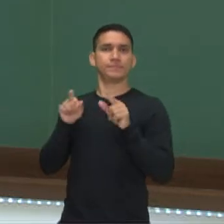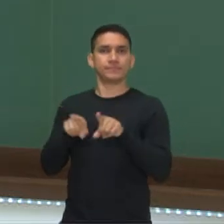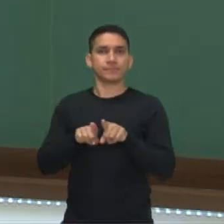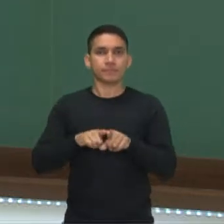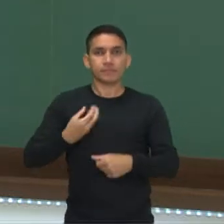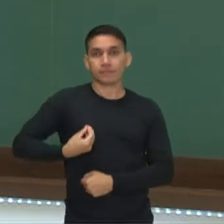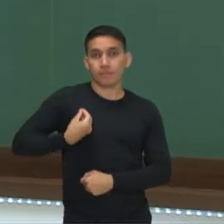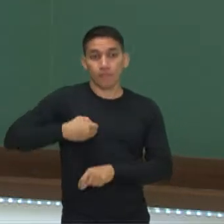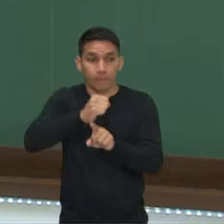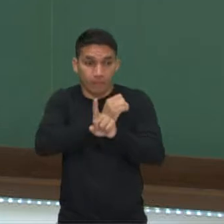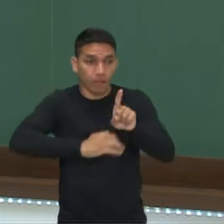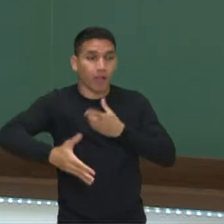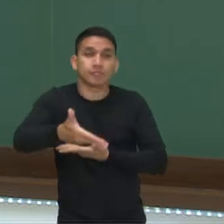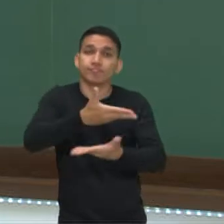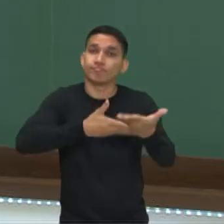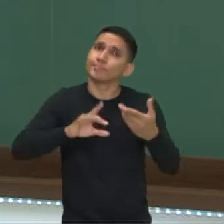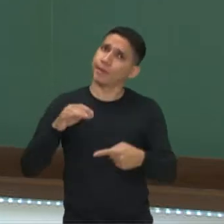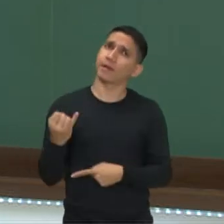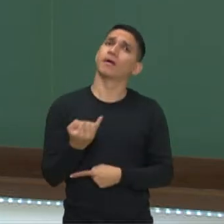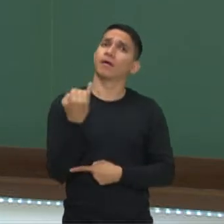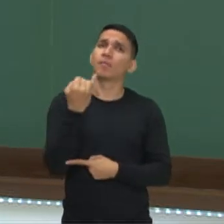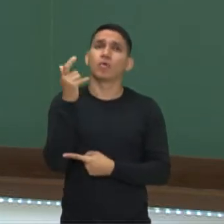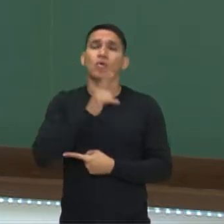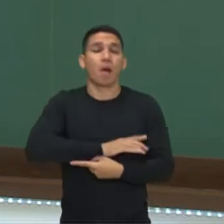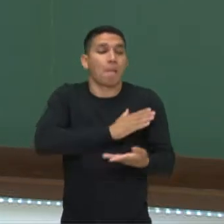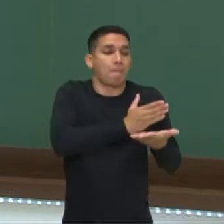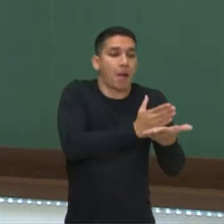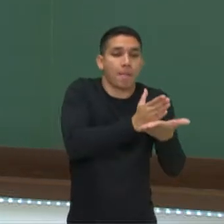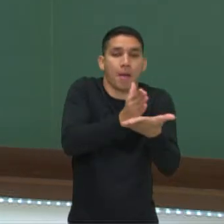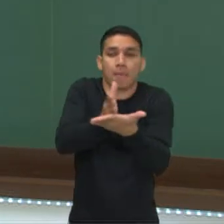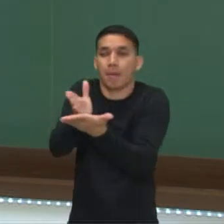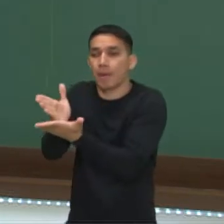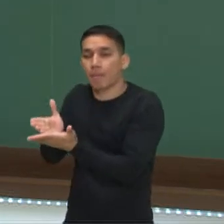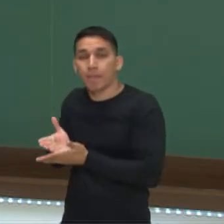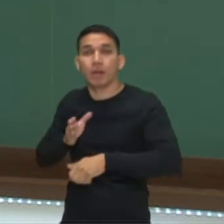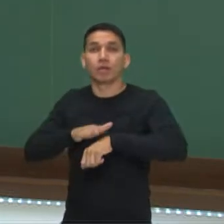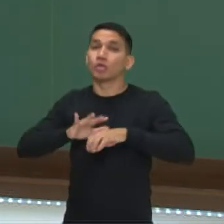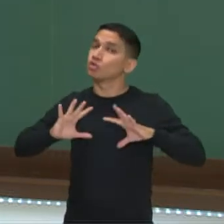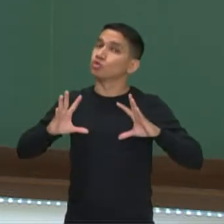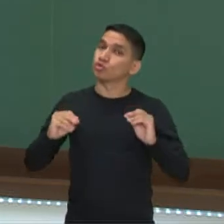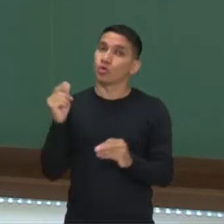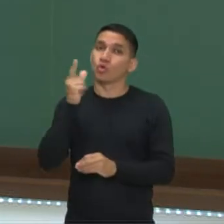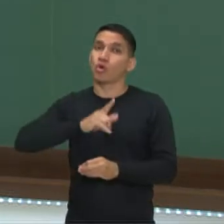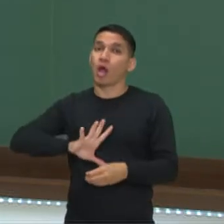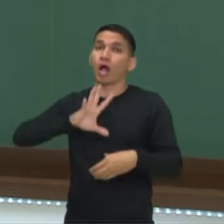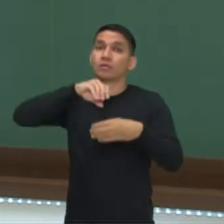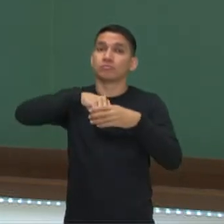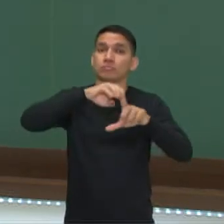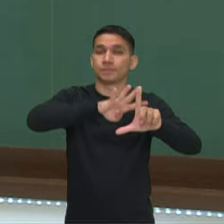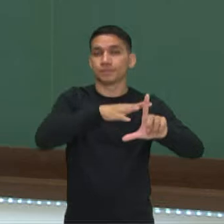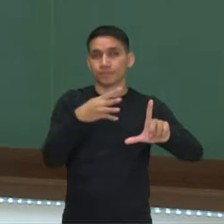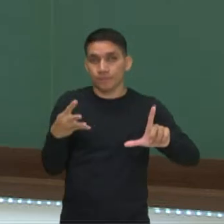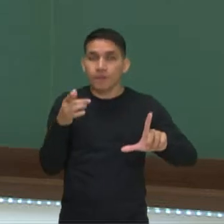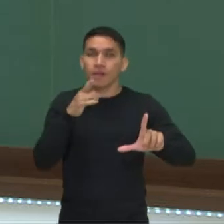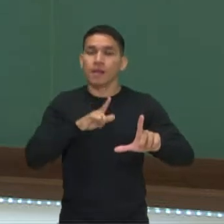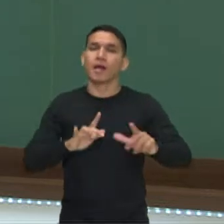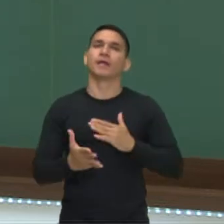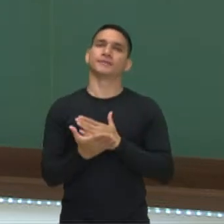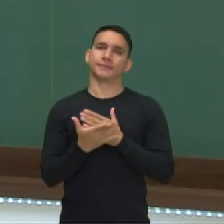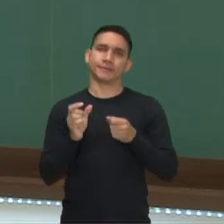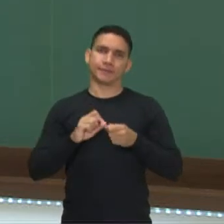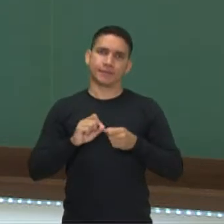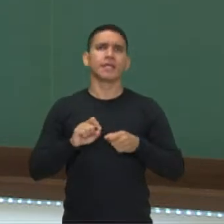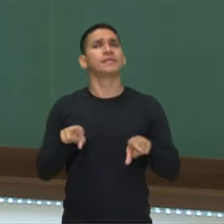social. Isso é importante, né? Que a gente contemple todas as nossas necessidades dentro desse nosso cronograma e dentro dessa